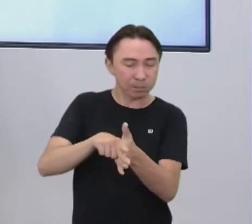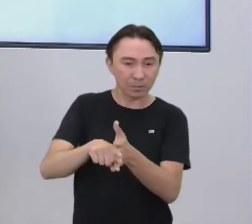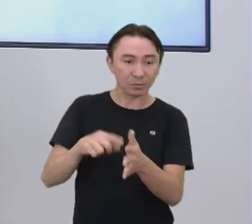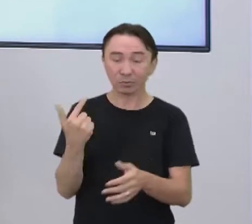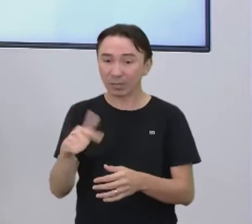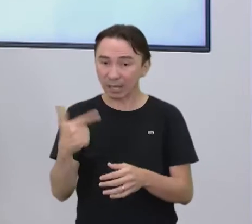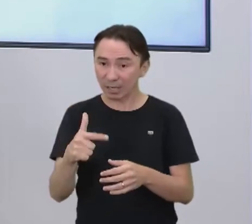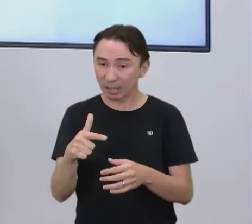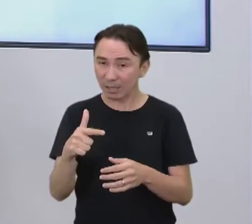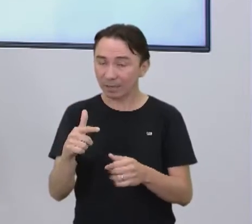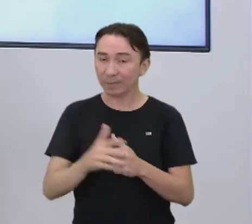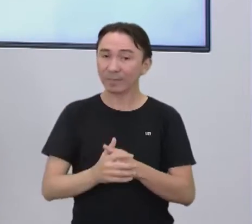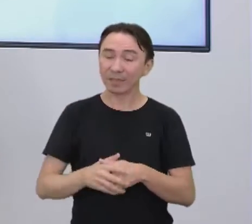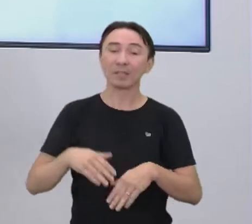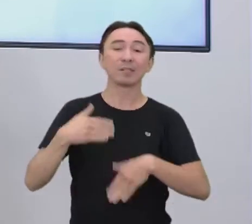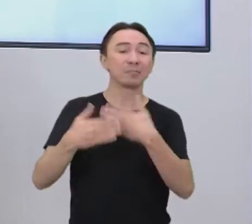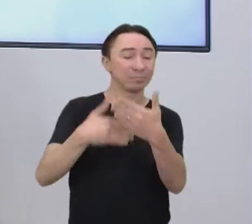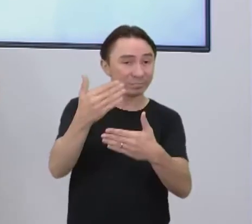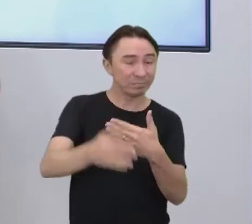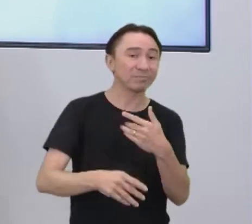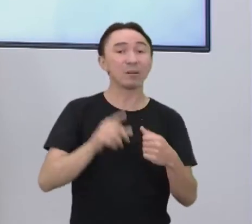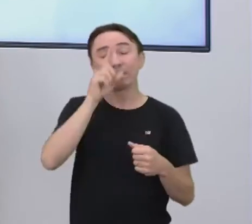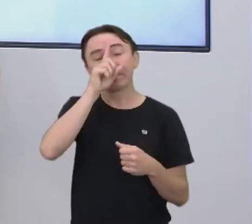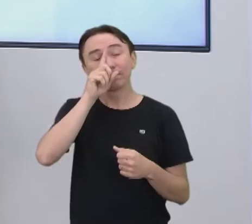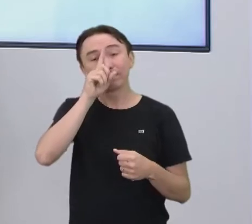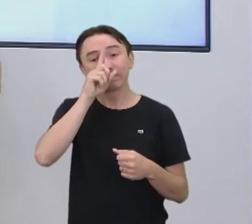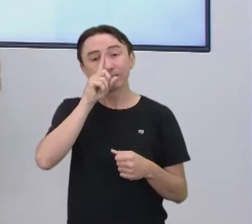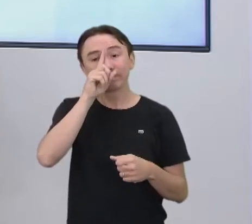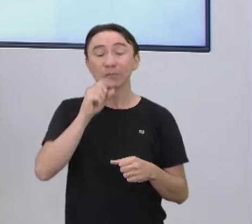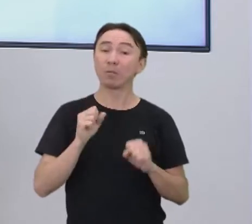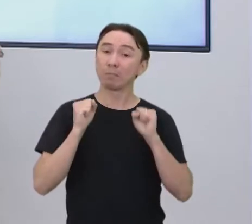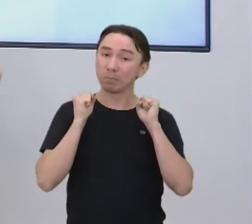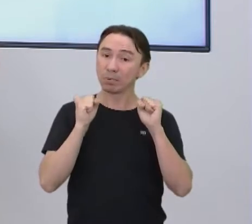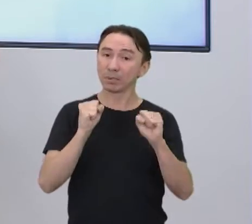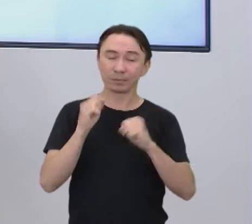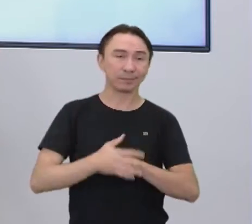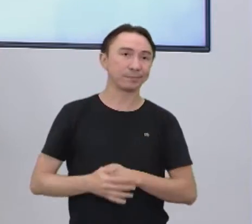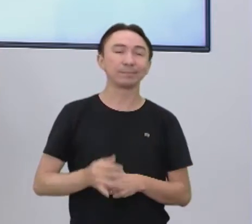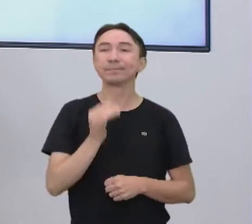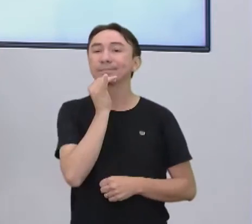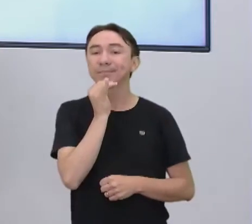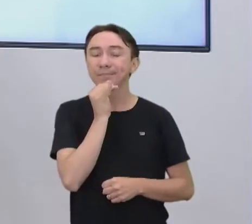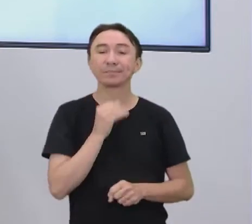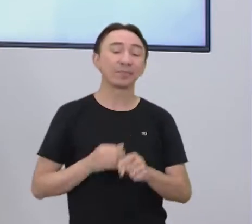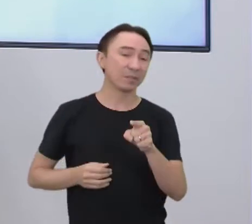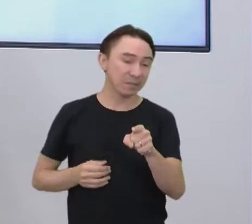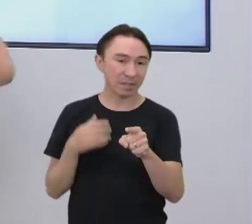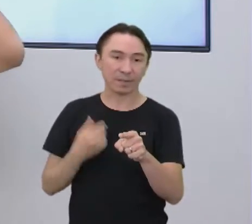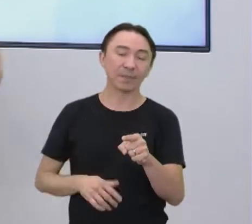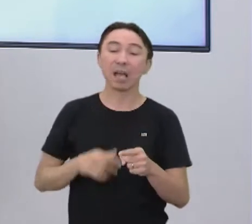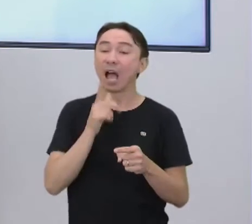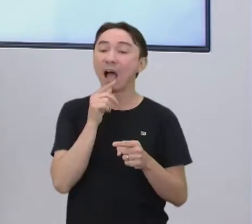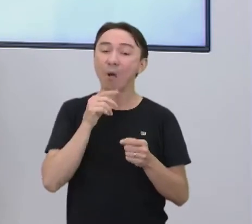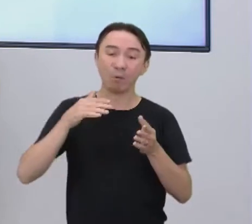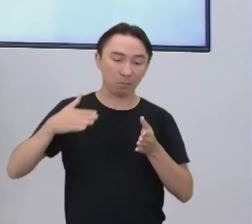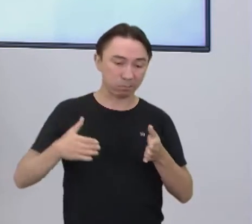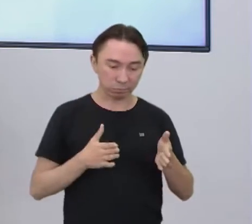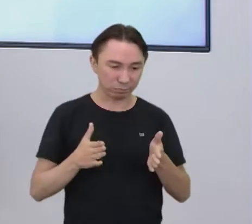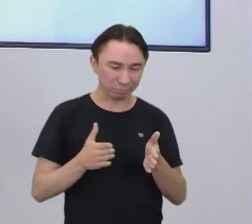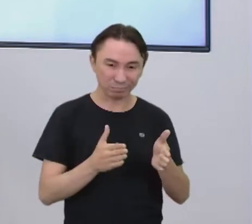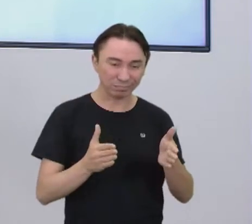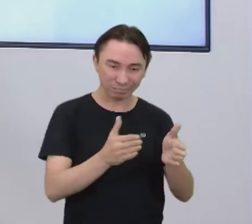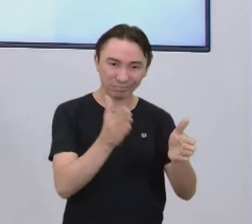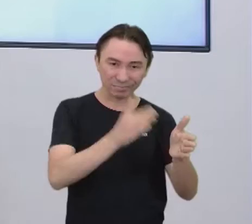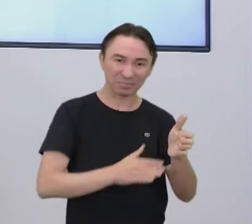todo esse tempo, esses são os riscos que se correm. Então, se você, por exemplo, contamina um rio, e esse rio não é a